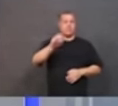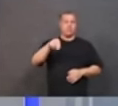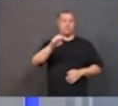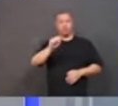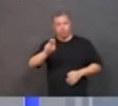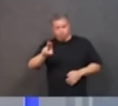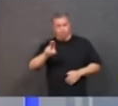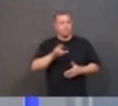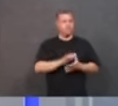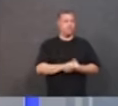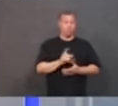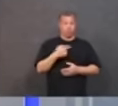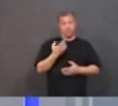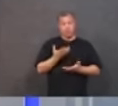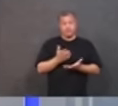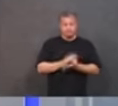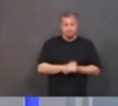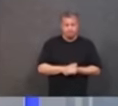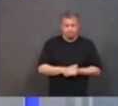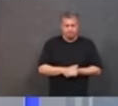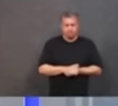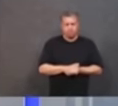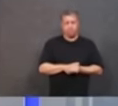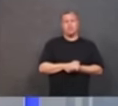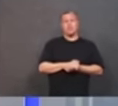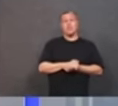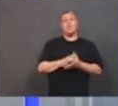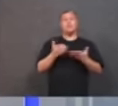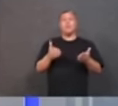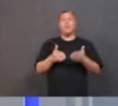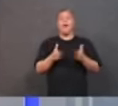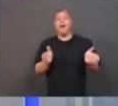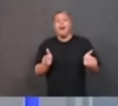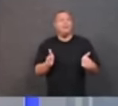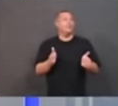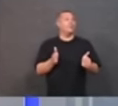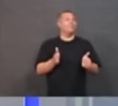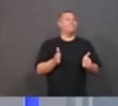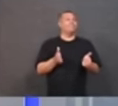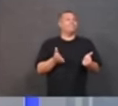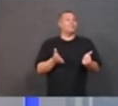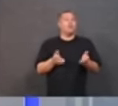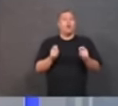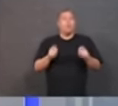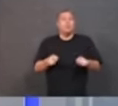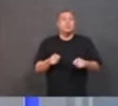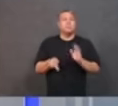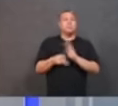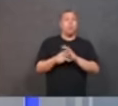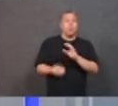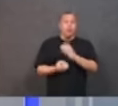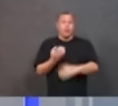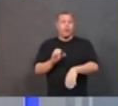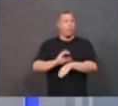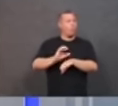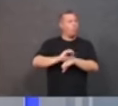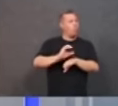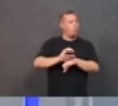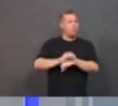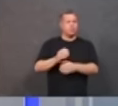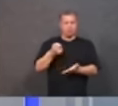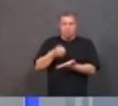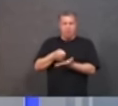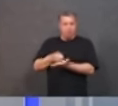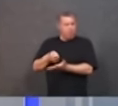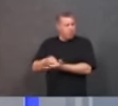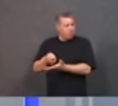pós-graduação lato sensu. E ela abre espaço para termos cursos que são bancados